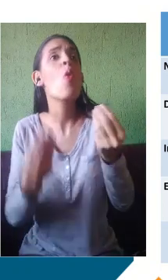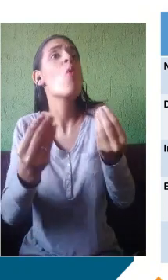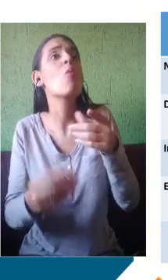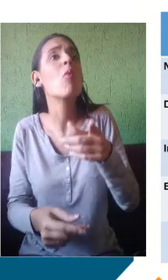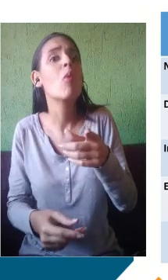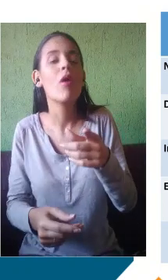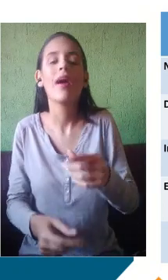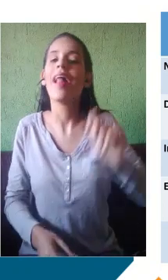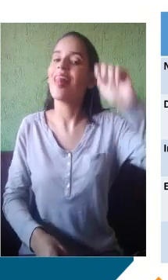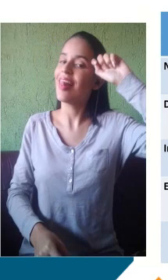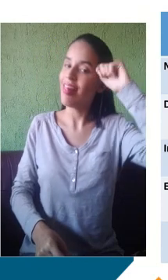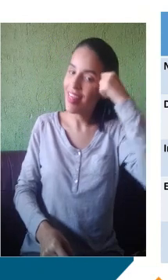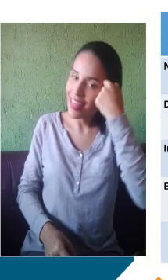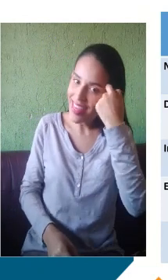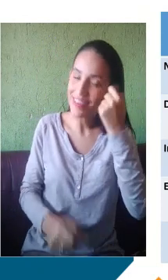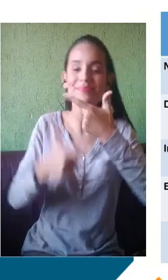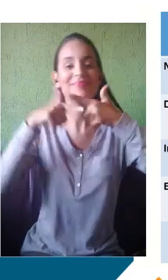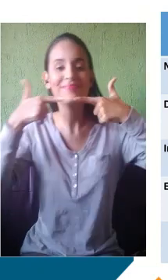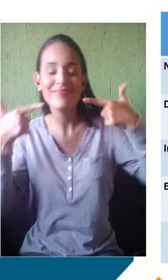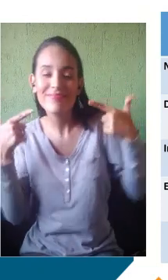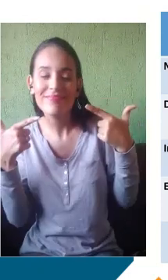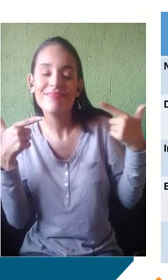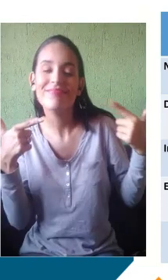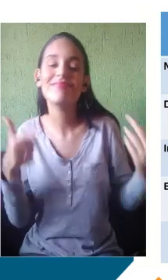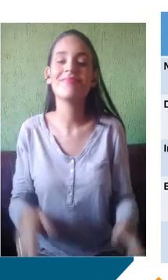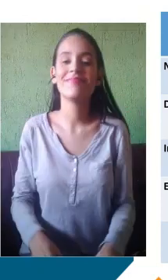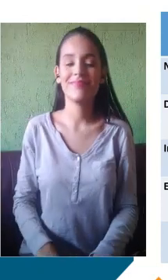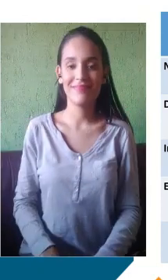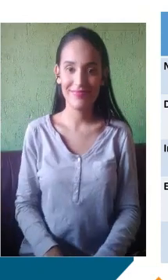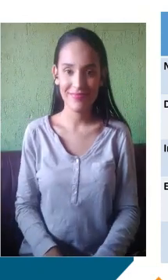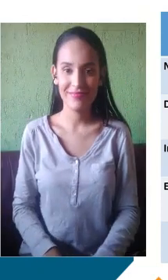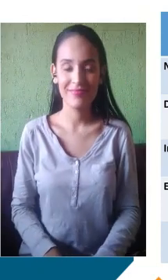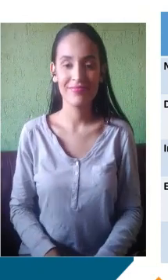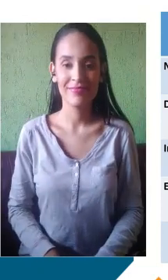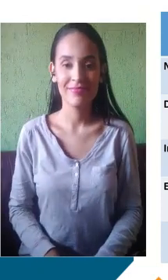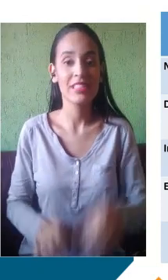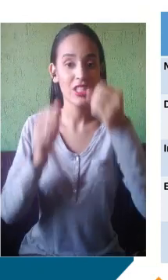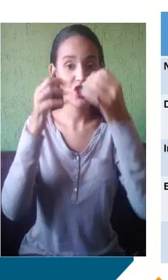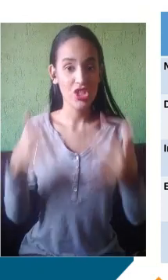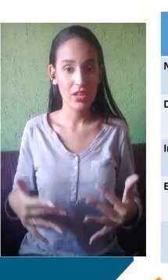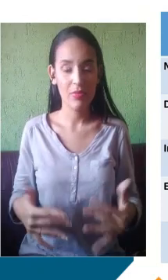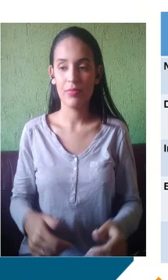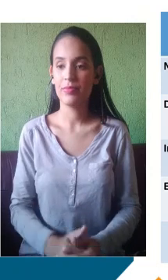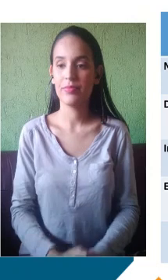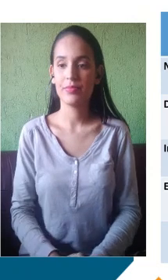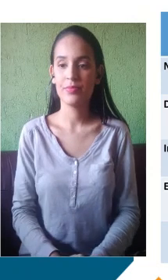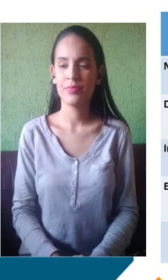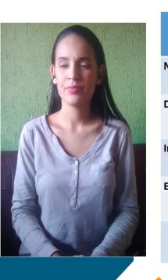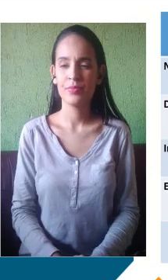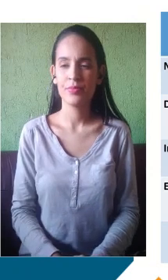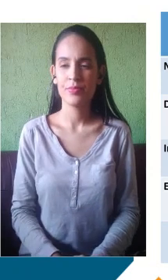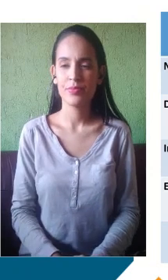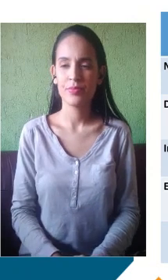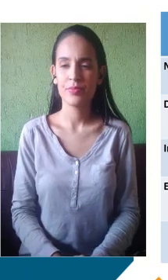olhos castanhos e muito simpática. Vejam que se caracteriza ali uma mulher, né? Então a descrição tem o bizu do